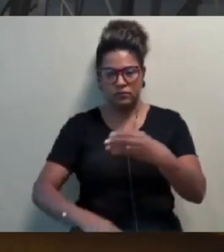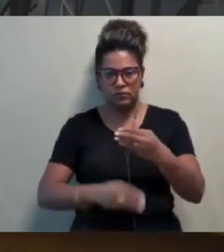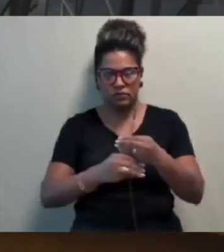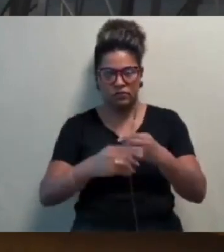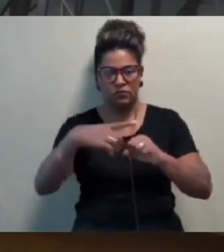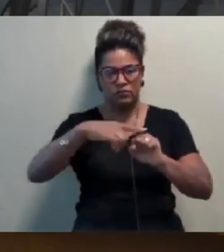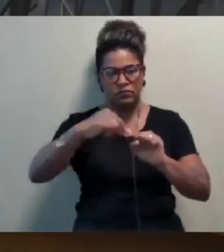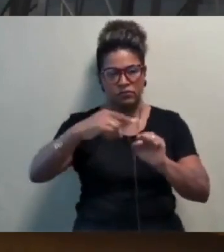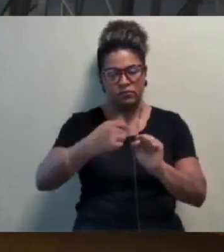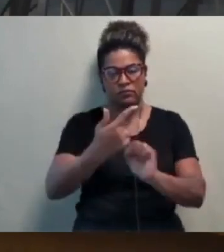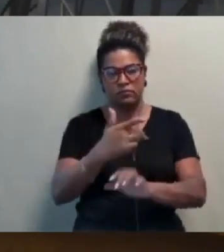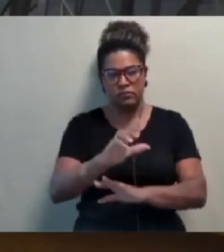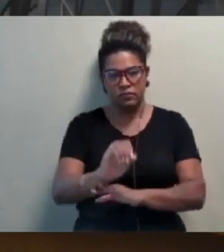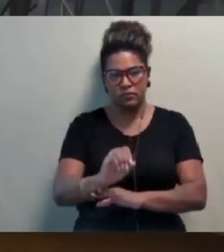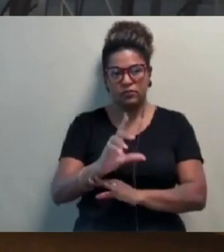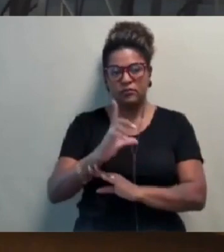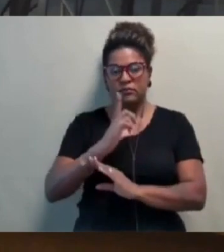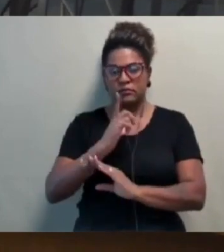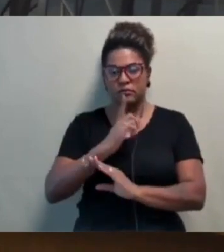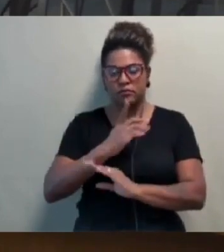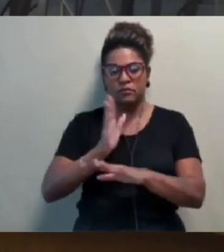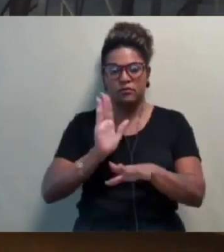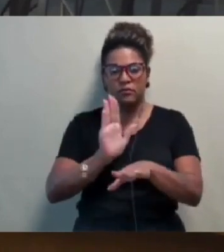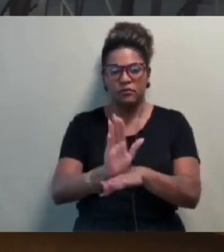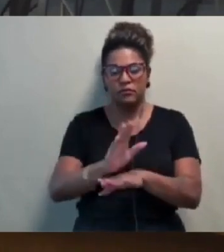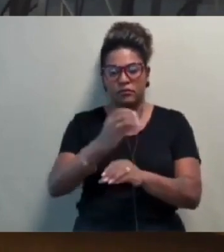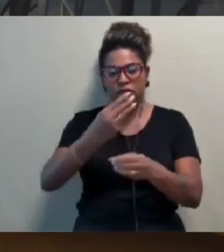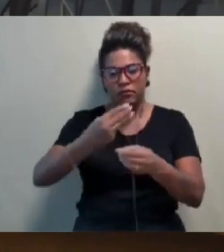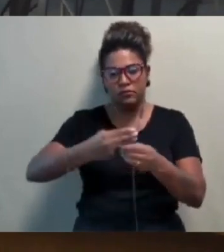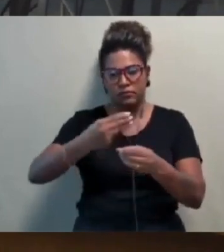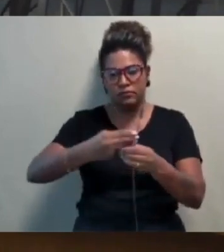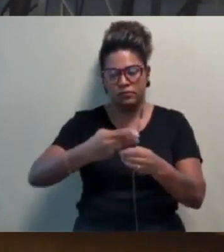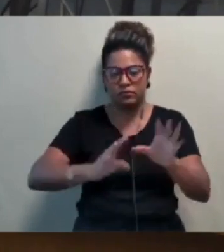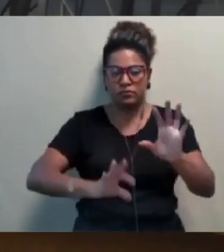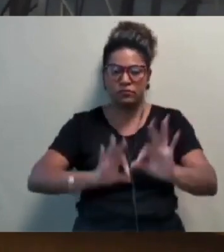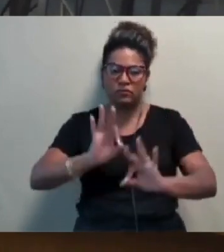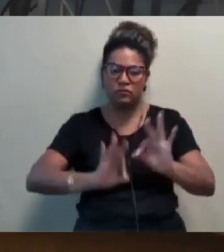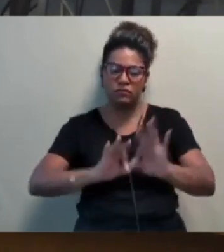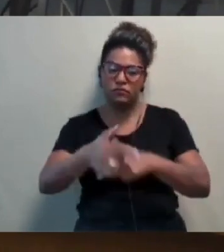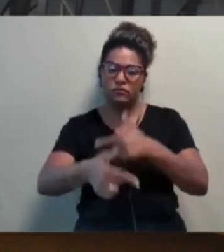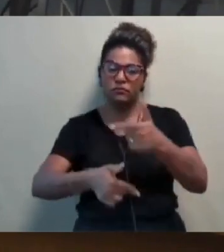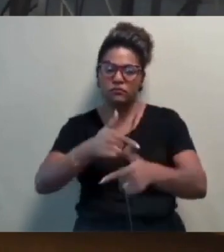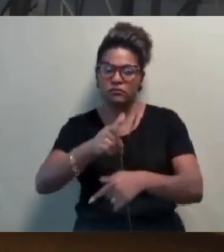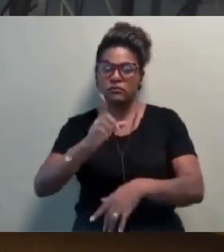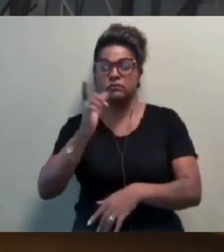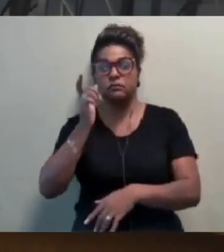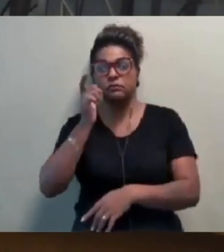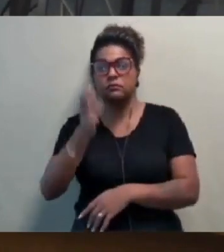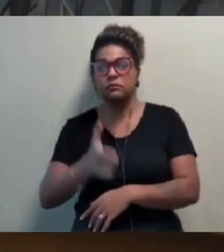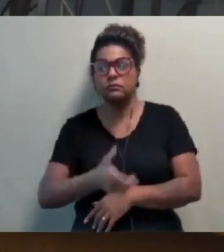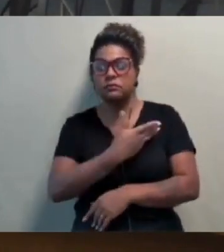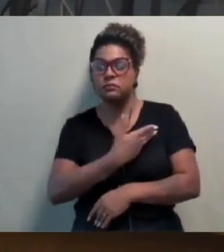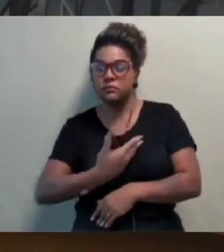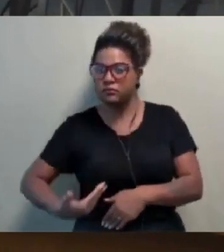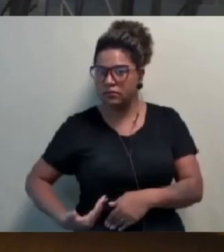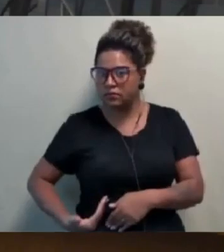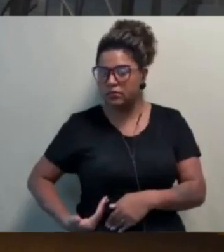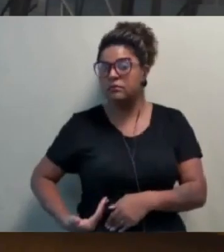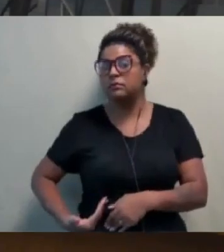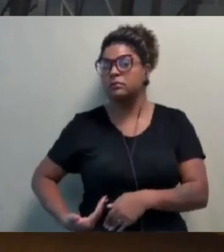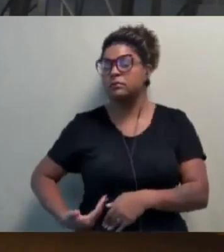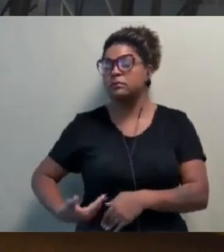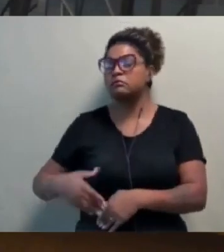inserida das contribuições municipais de preparadores de serviço, interesse público,